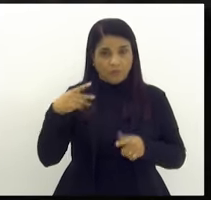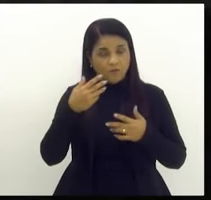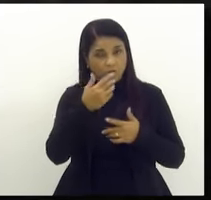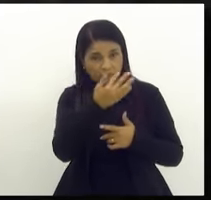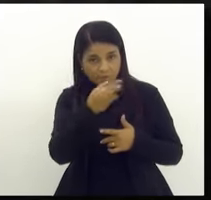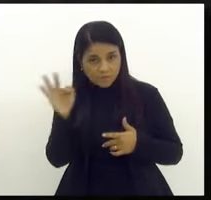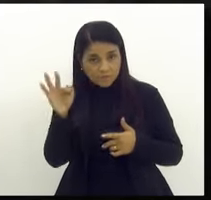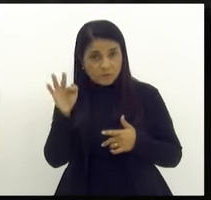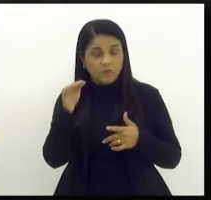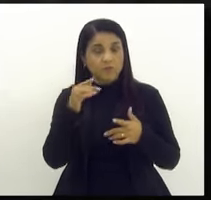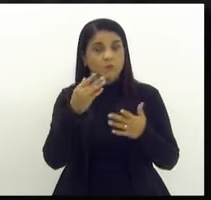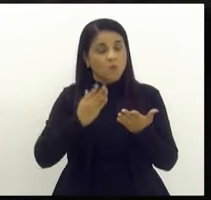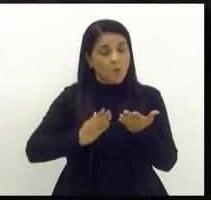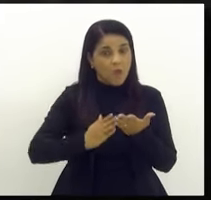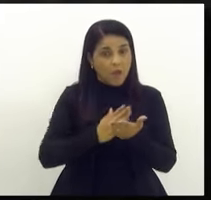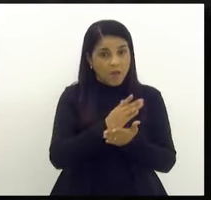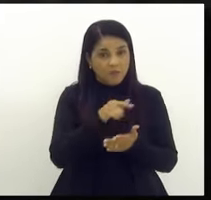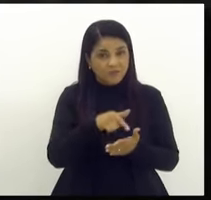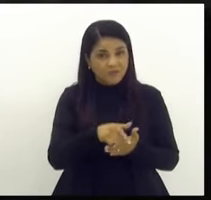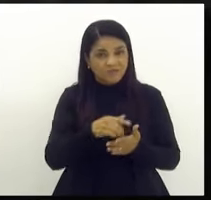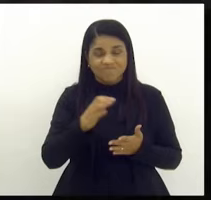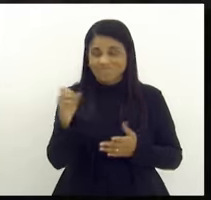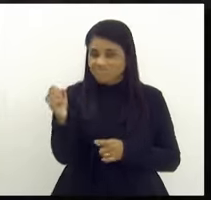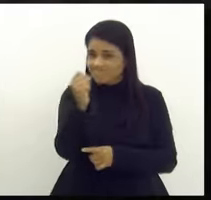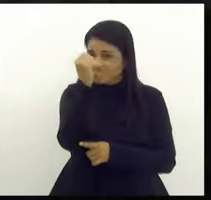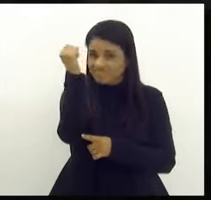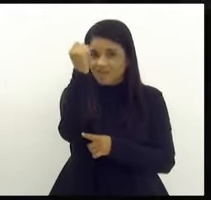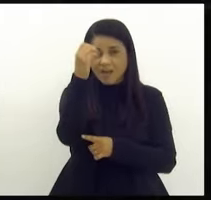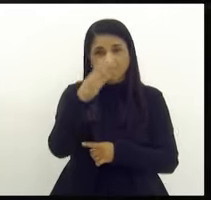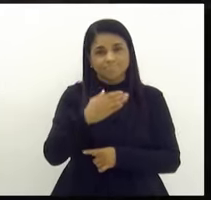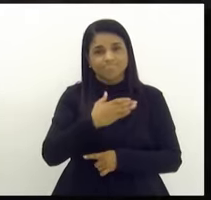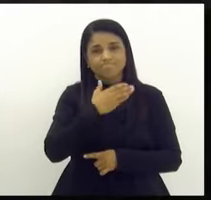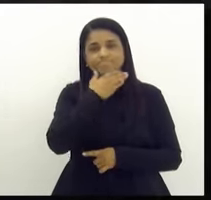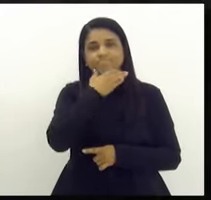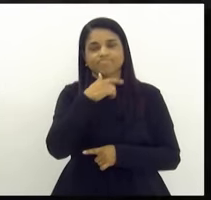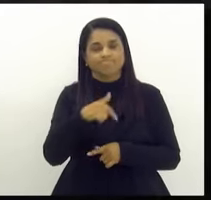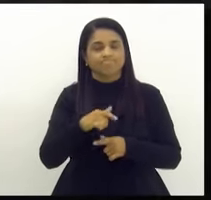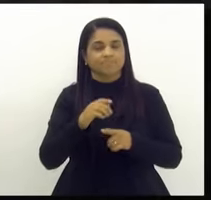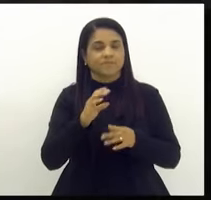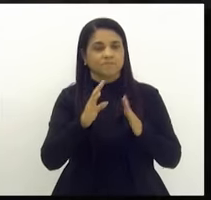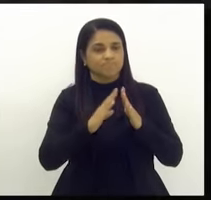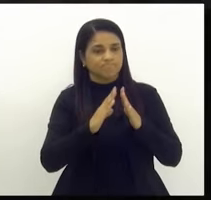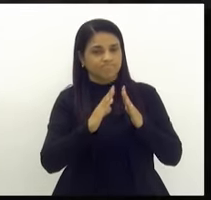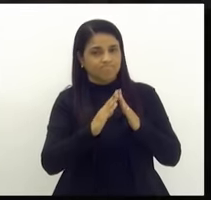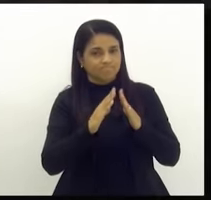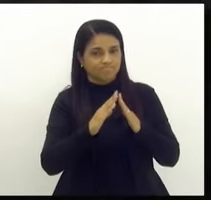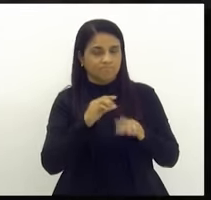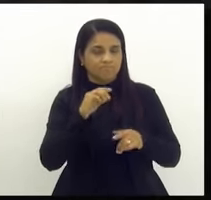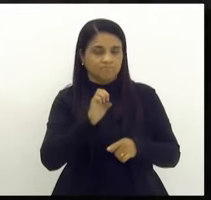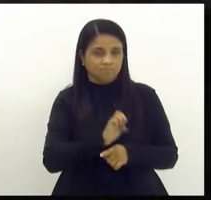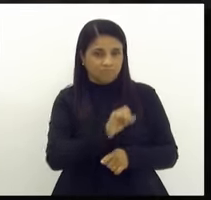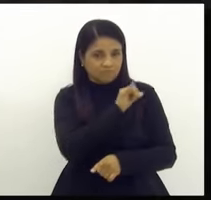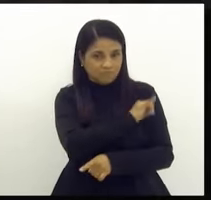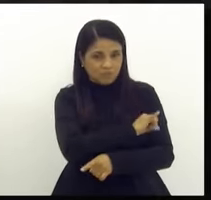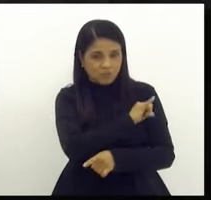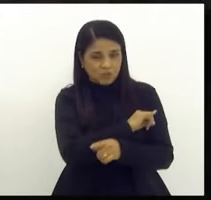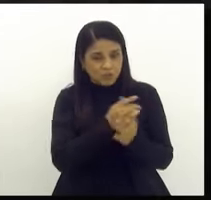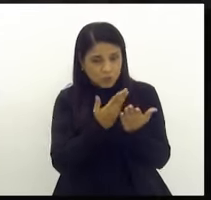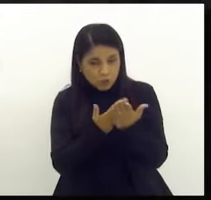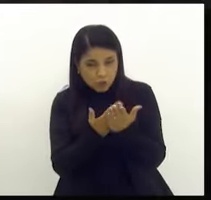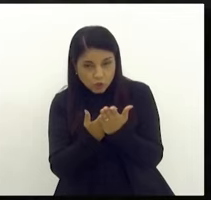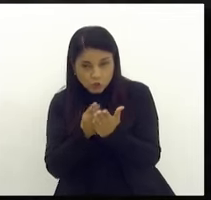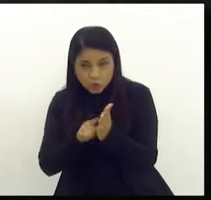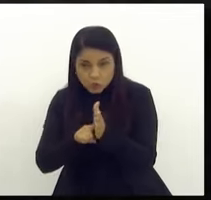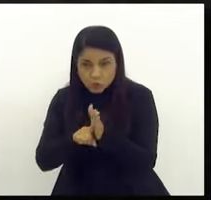vai fundar já o grave problema da política Habitacional no estado do Rio de Janeiro um estudo realizado